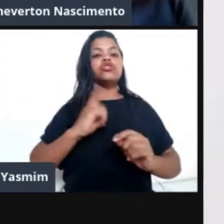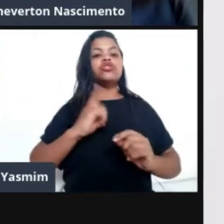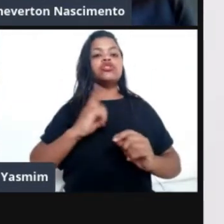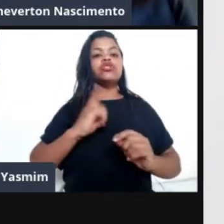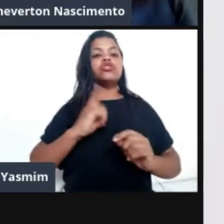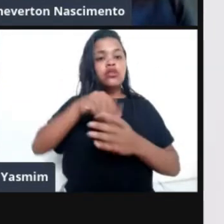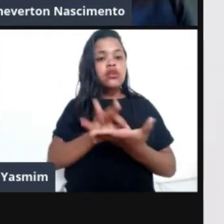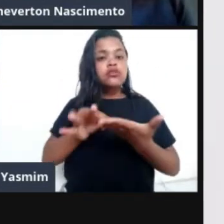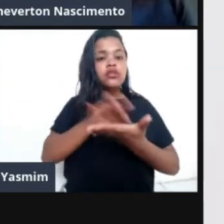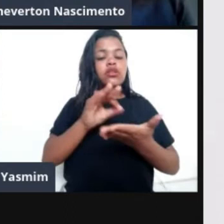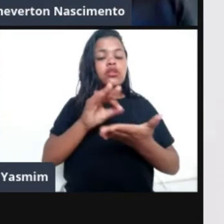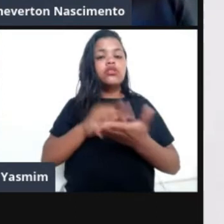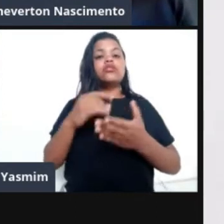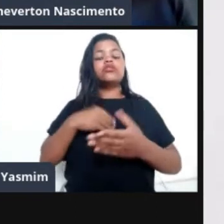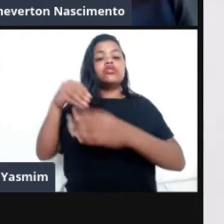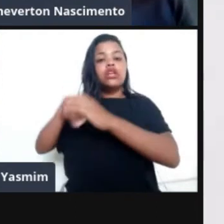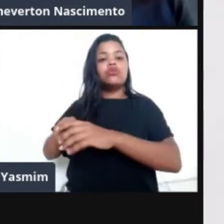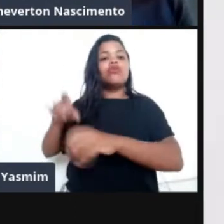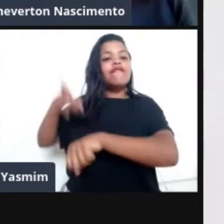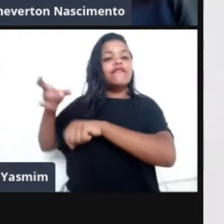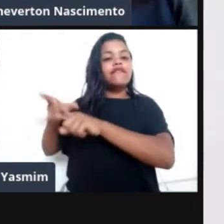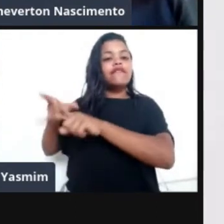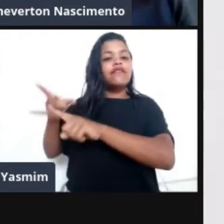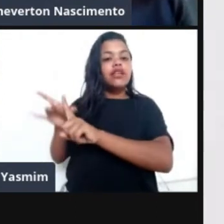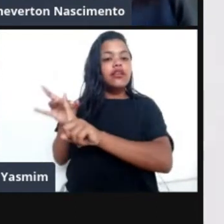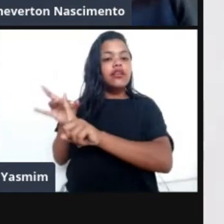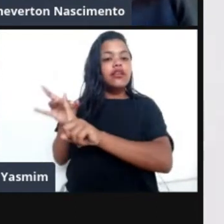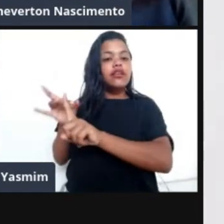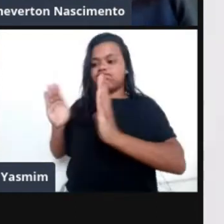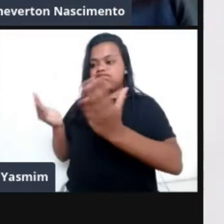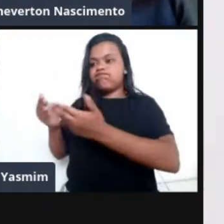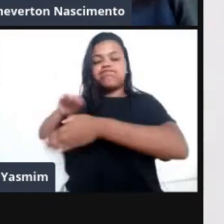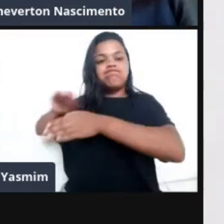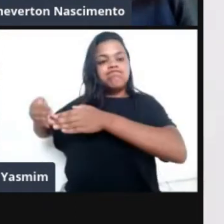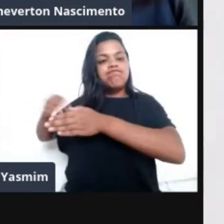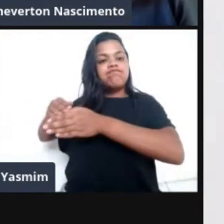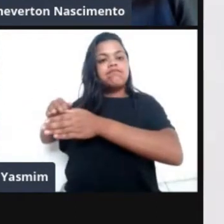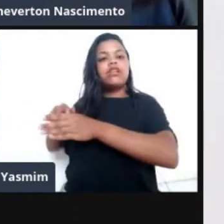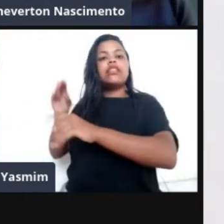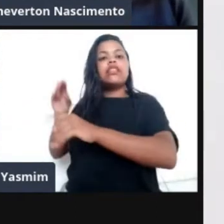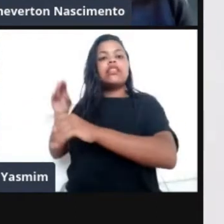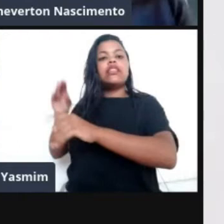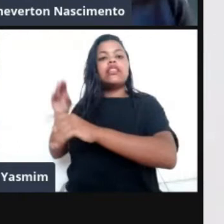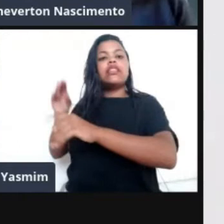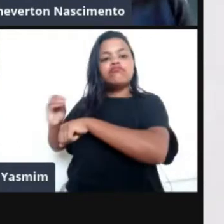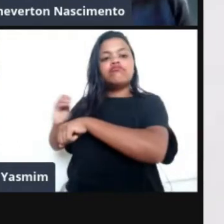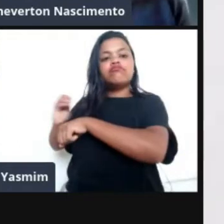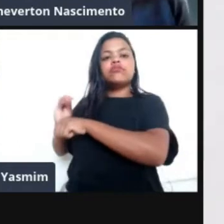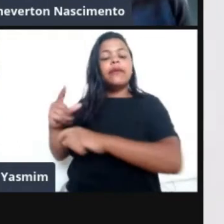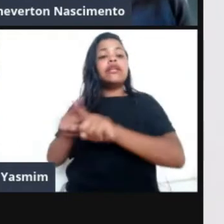organismo e testadas, e de observações em vivo também. Então, tem estudos epidemiológicos que a gente consegue